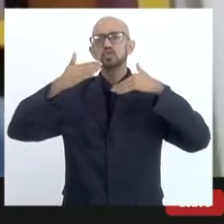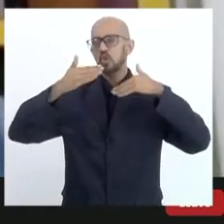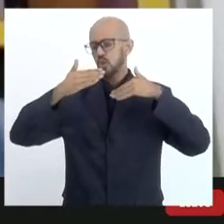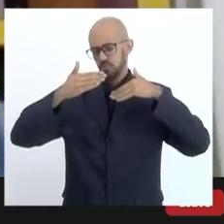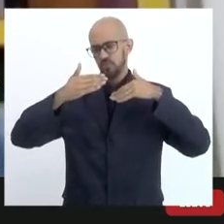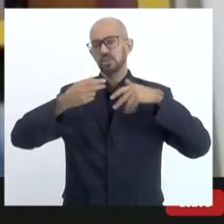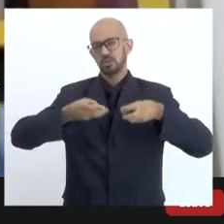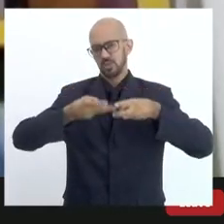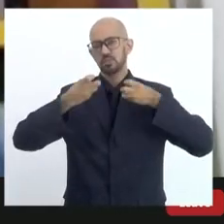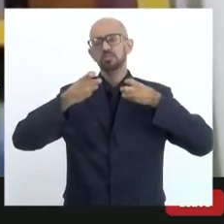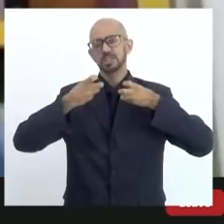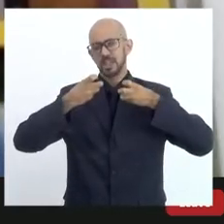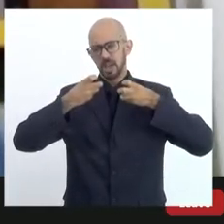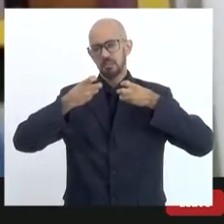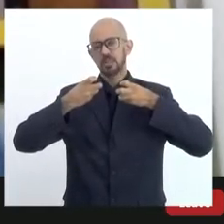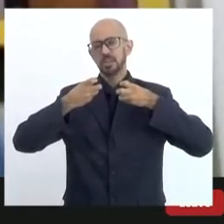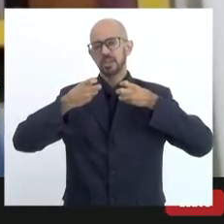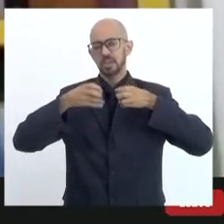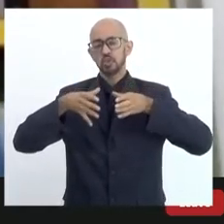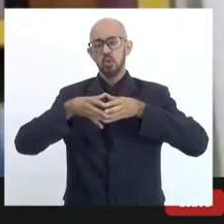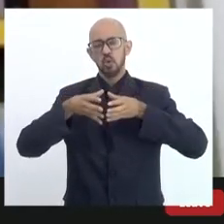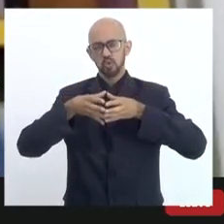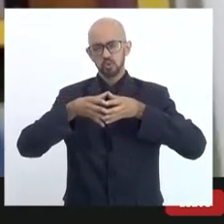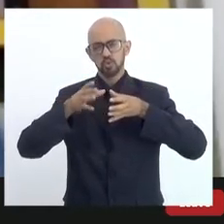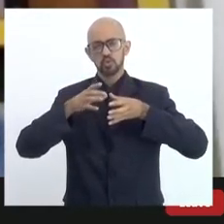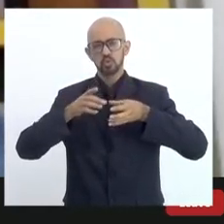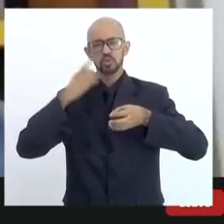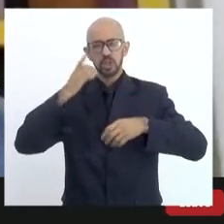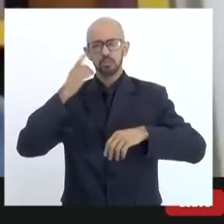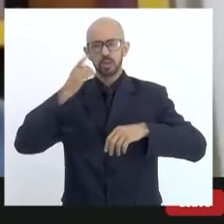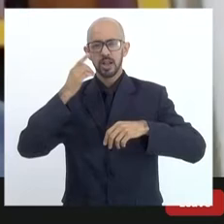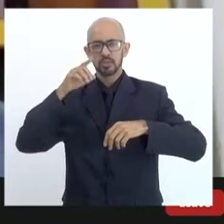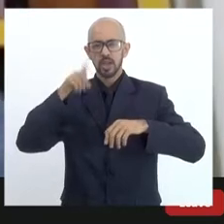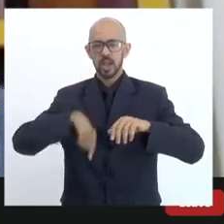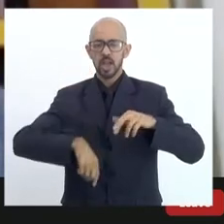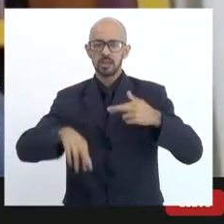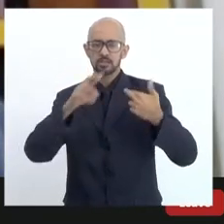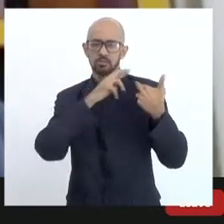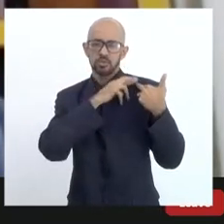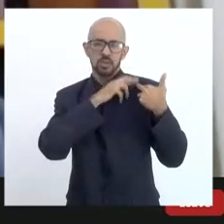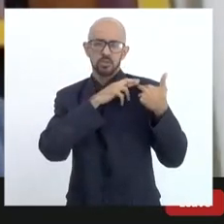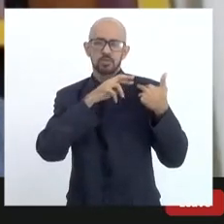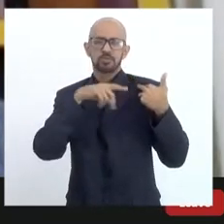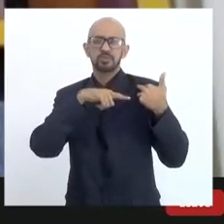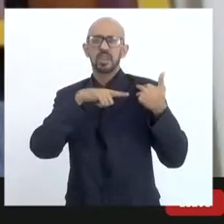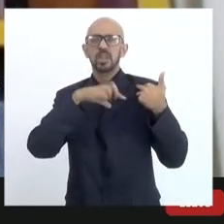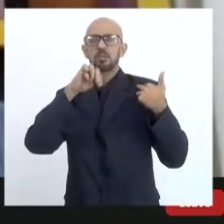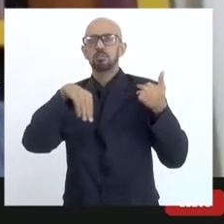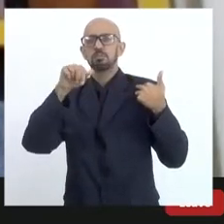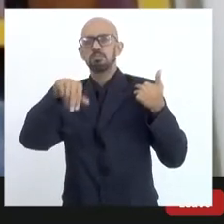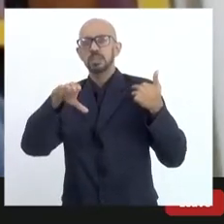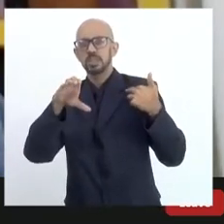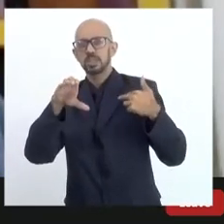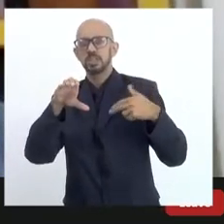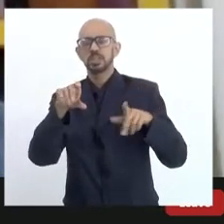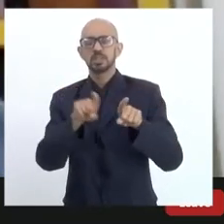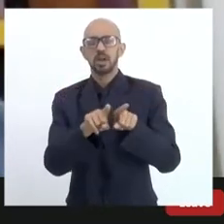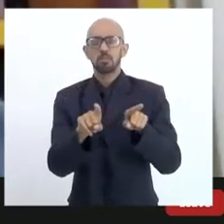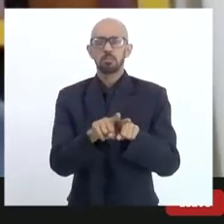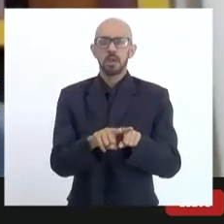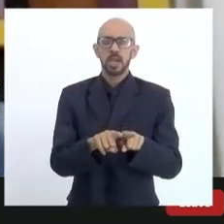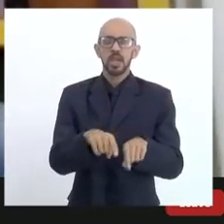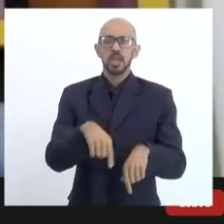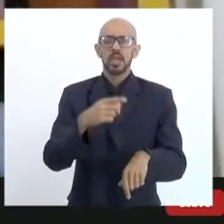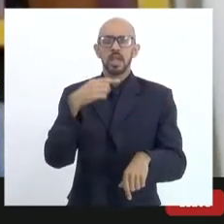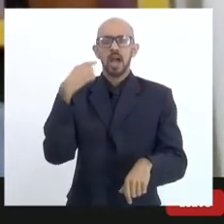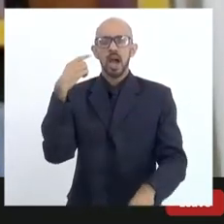inegável isso. Esse conjunto de deputados e deputadas aqui foram responsáveis, um ou outro que não está aqui, como o Mink, né? Mas a